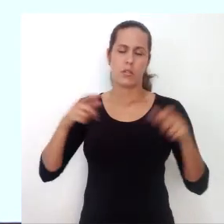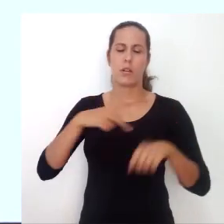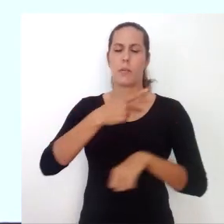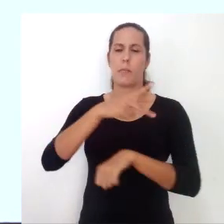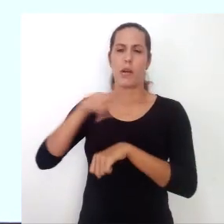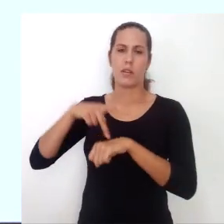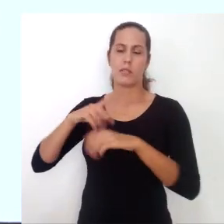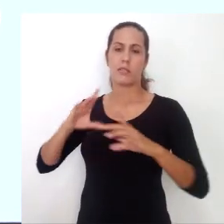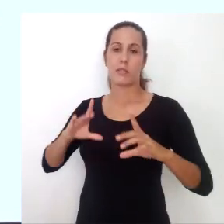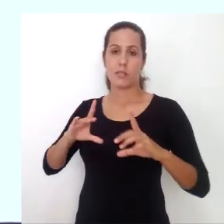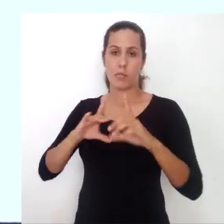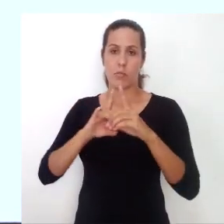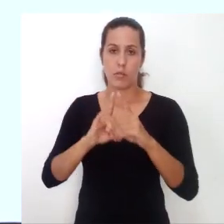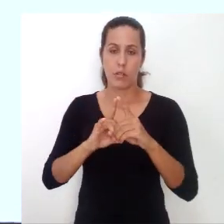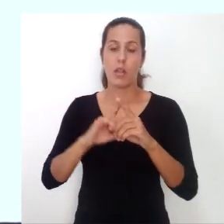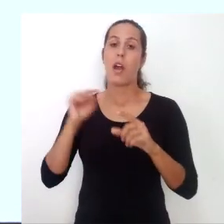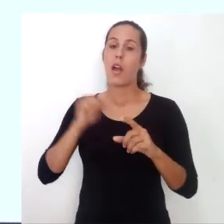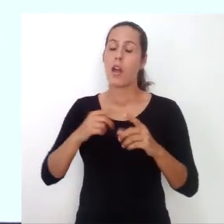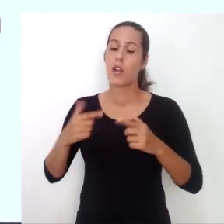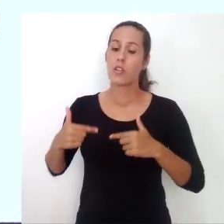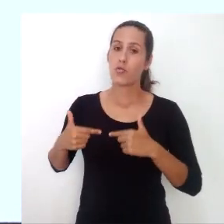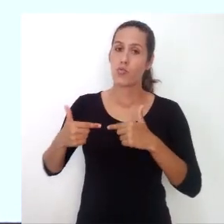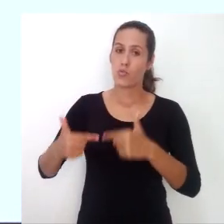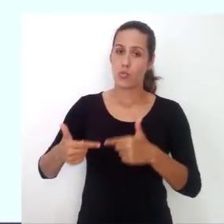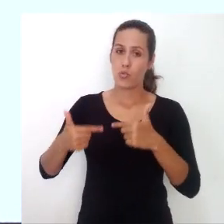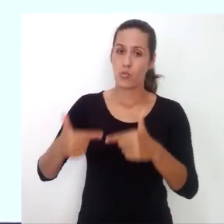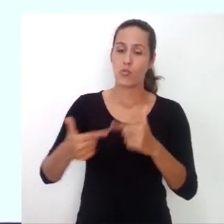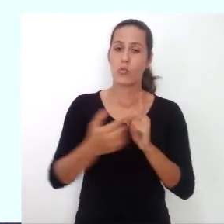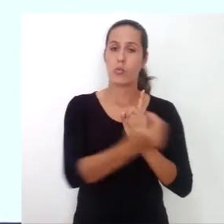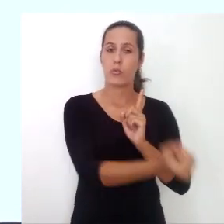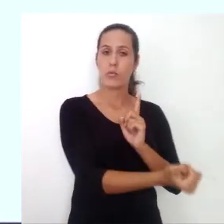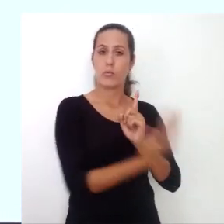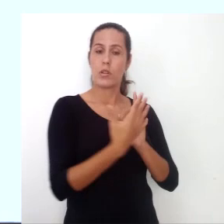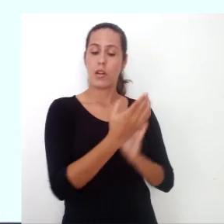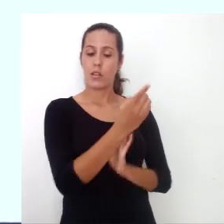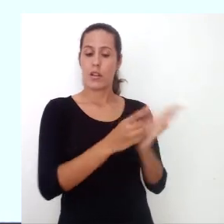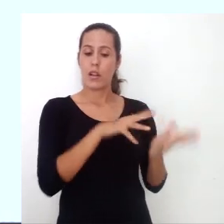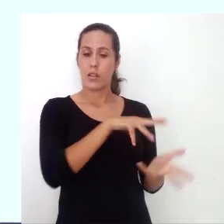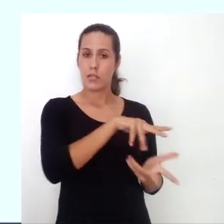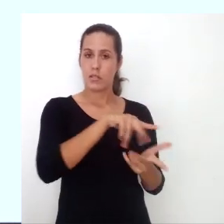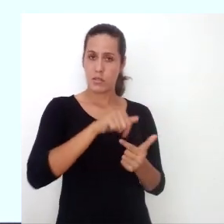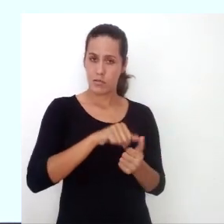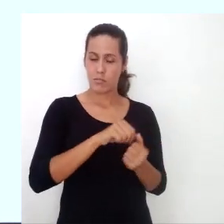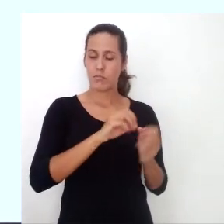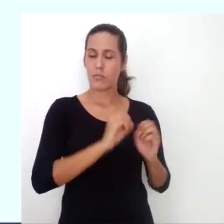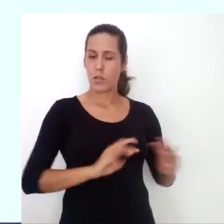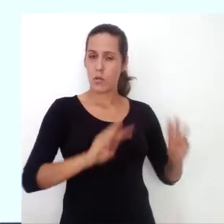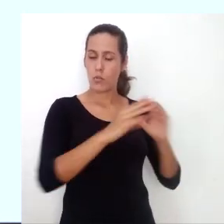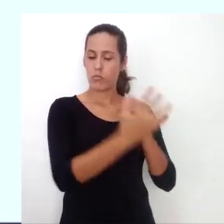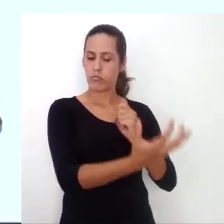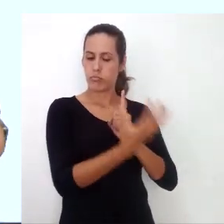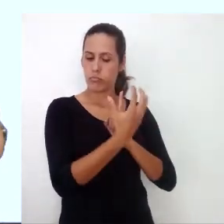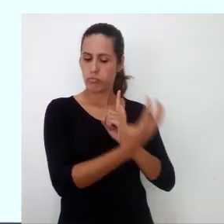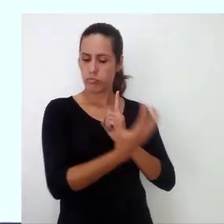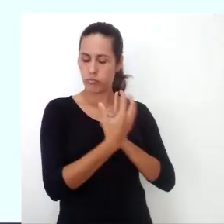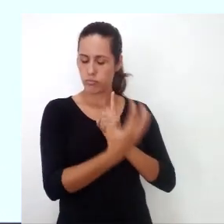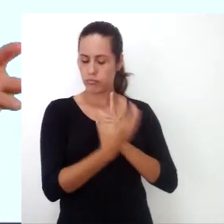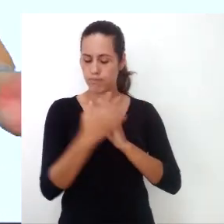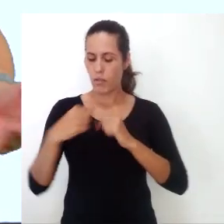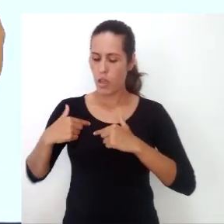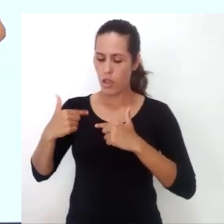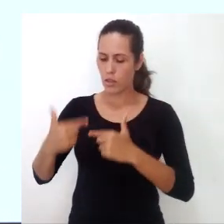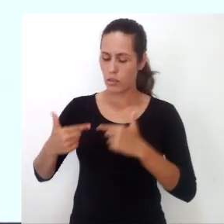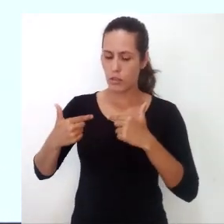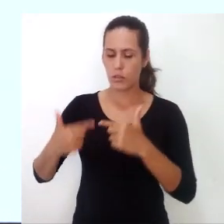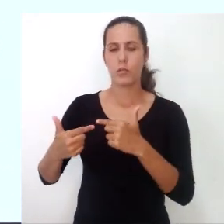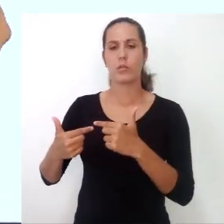países, aliás, eles lutam, certo? Basearam na Declaração Universal dos Direitos Humanos para quê? Para protegerem seus